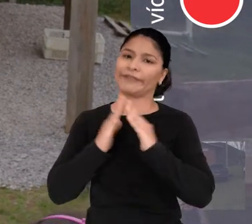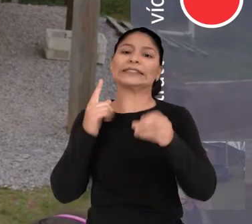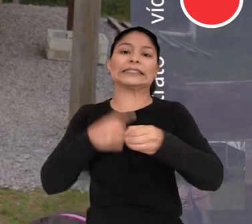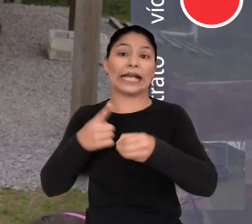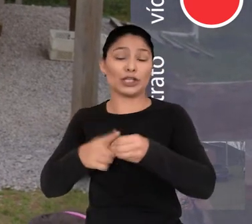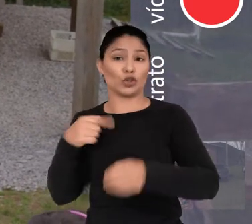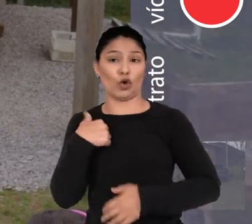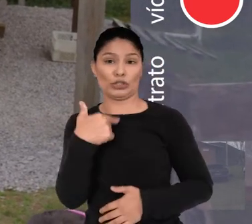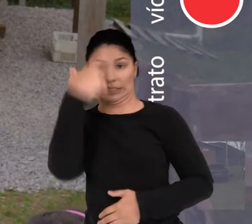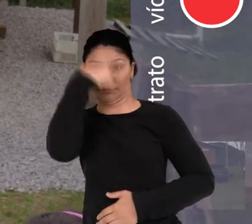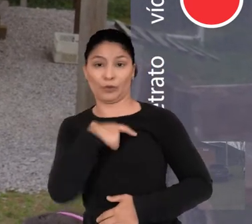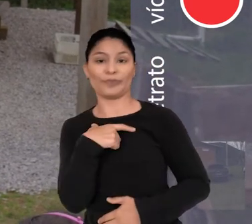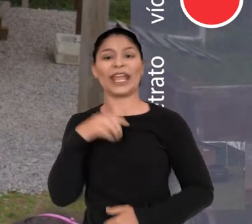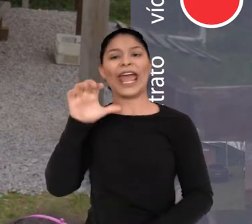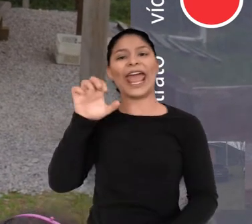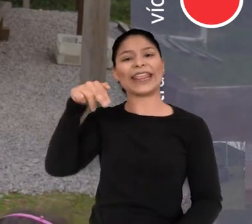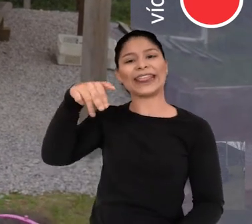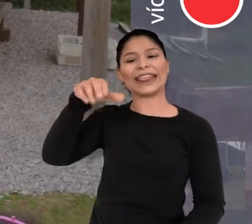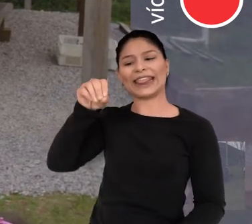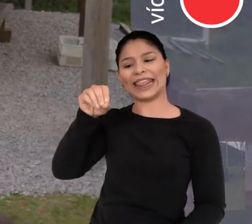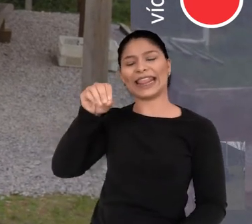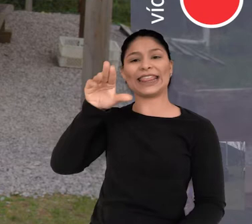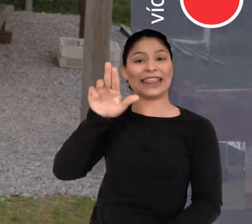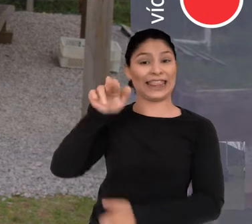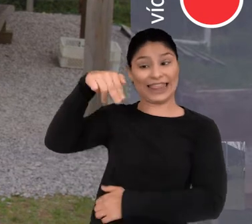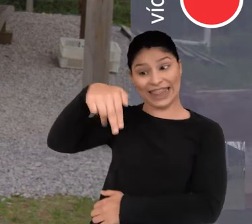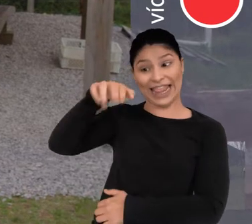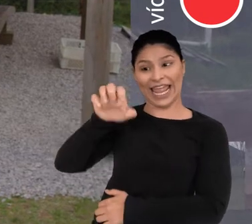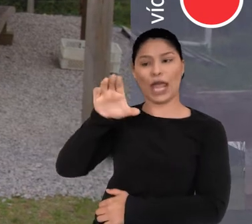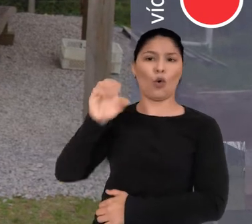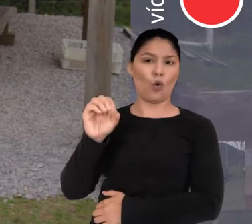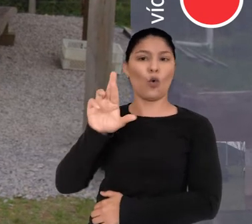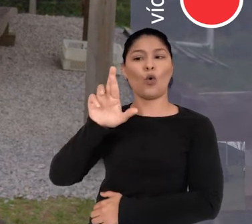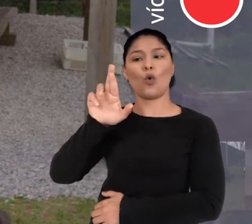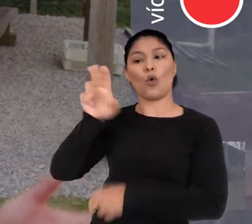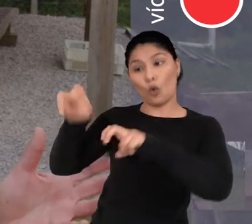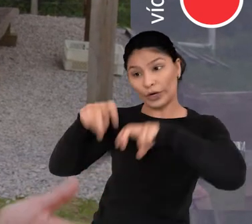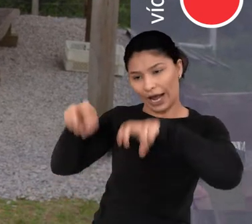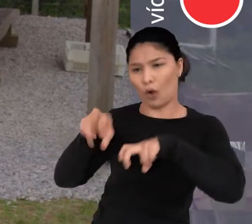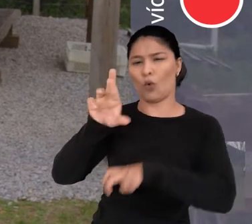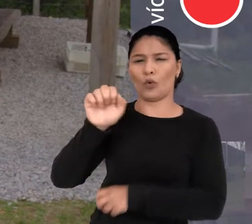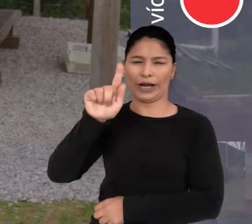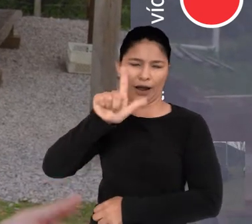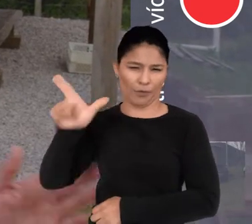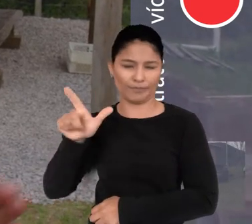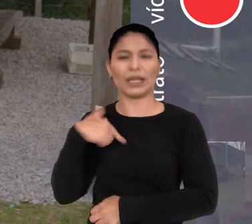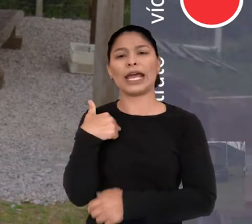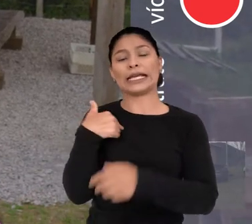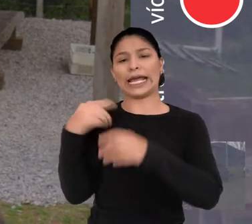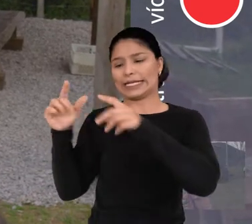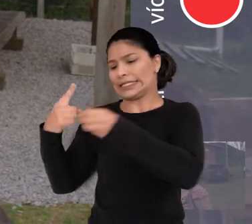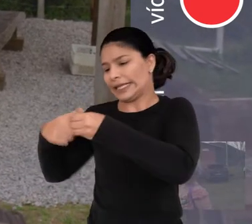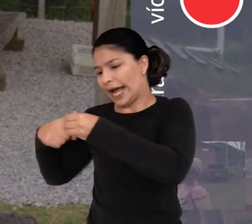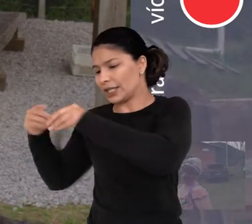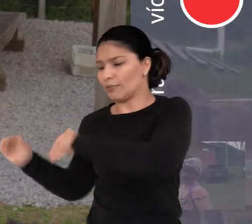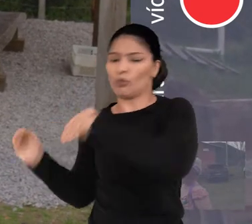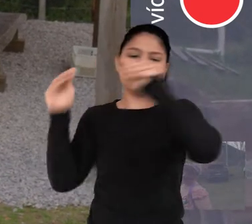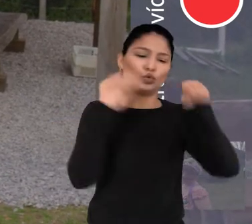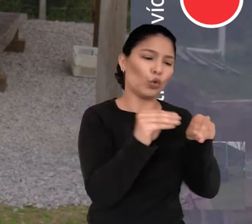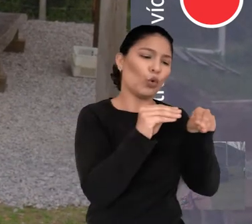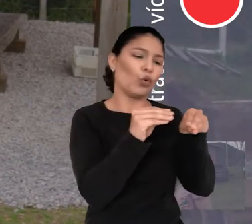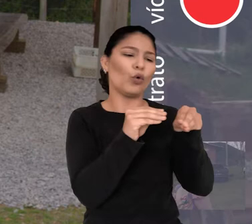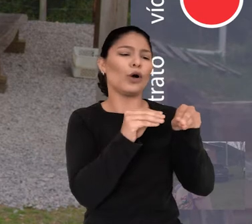A gente era da cidade A gente se classifica Como neorurais Que é o pessoal Que saiu da cidade E foi morar no campo